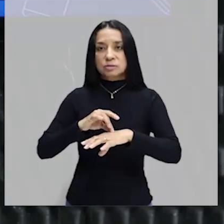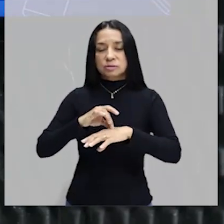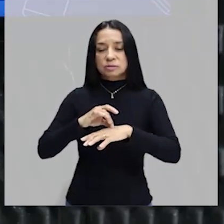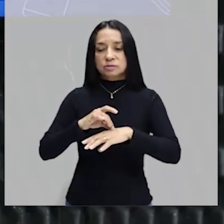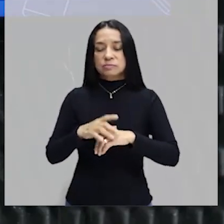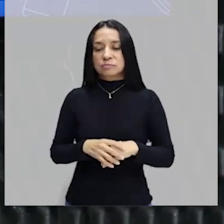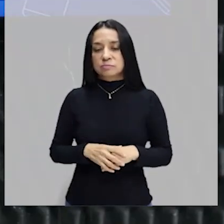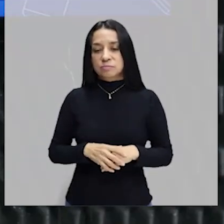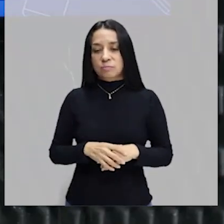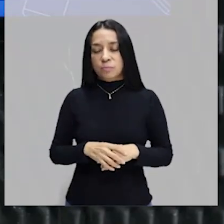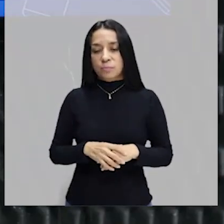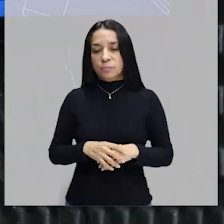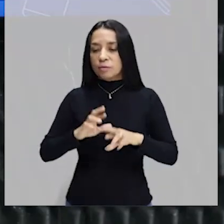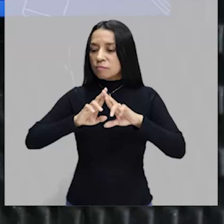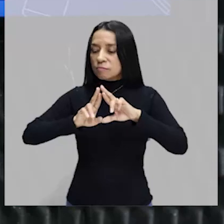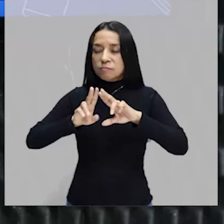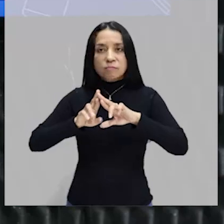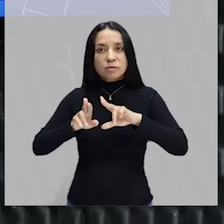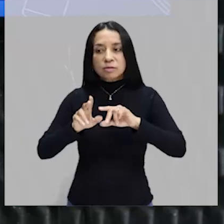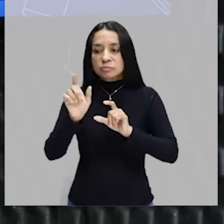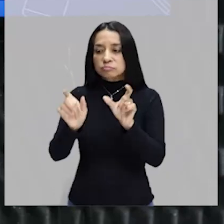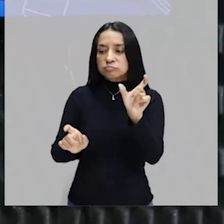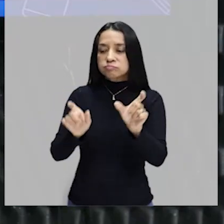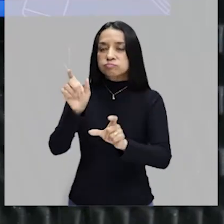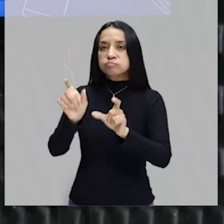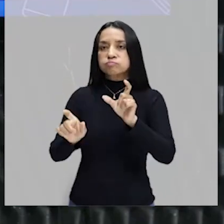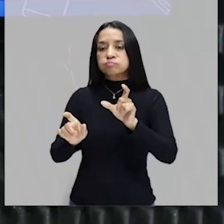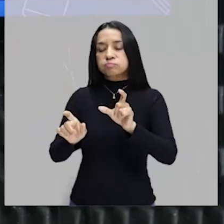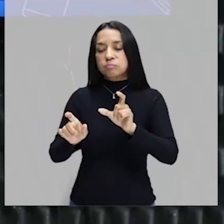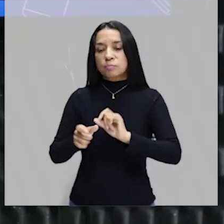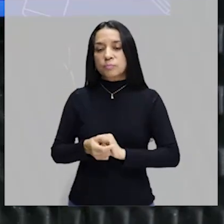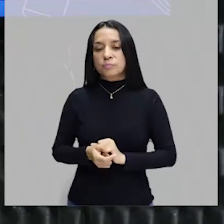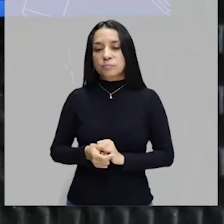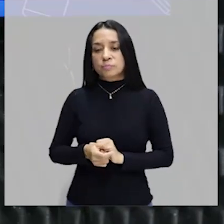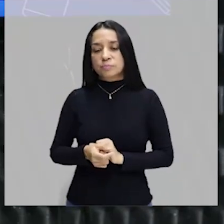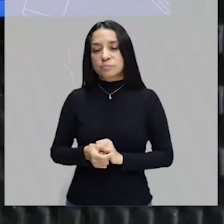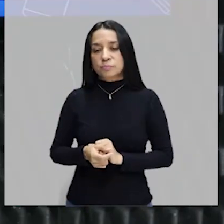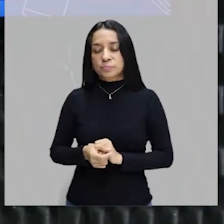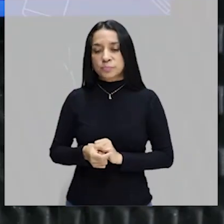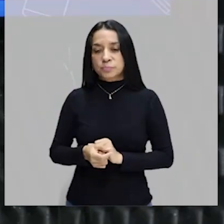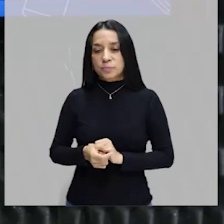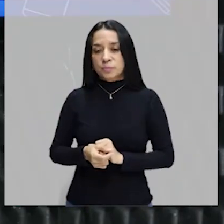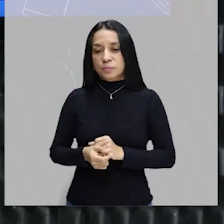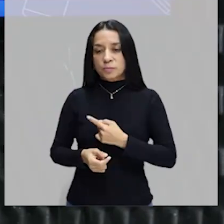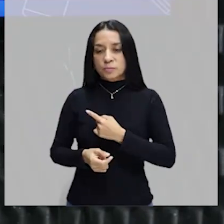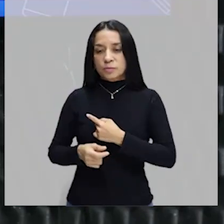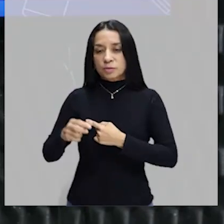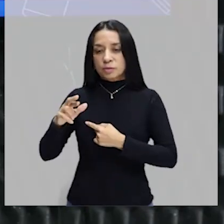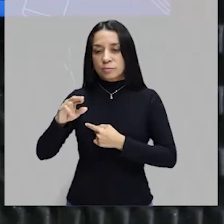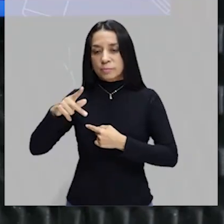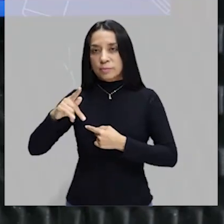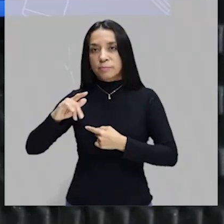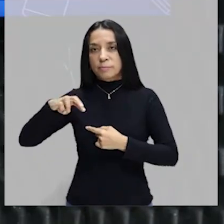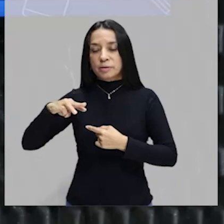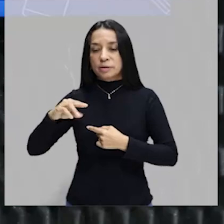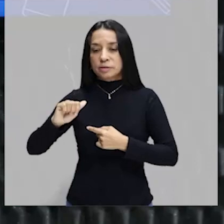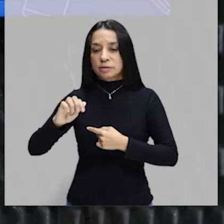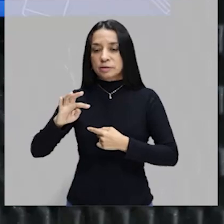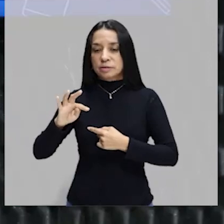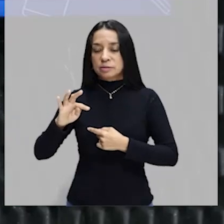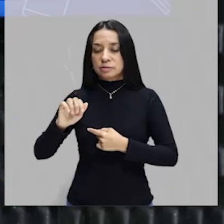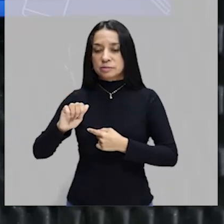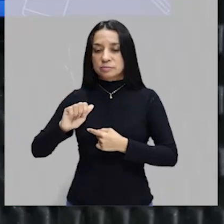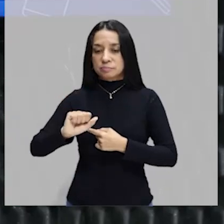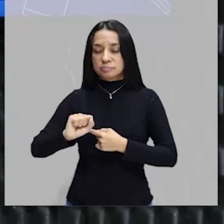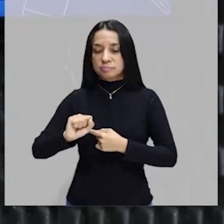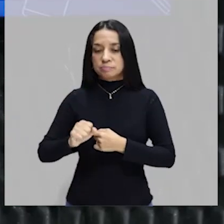né? Tem vários indivíduos. Uma delas é a ordem dos primatas, ok? Todos os primatas.